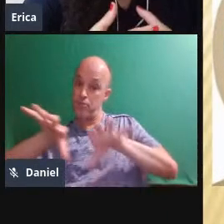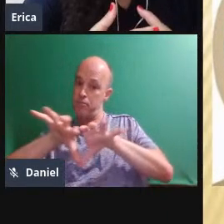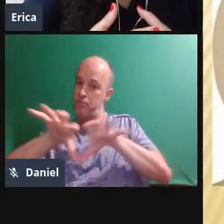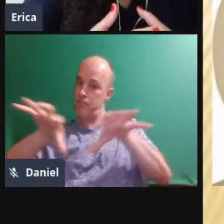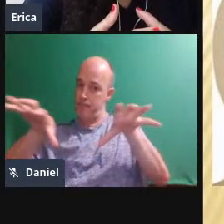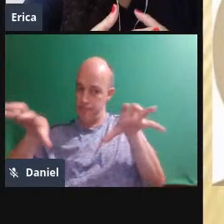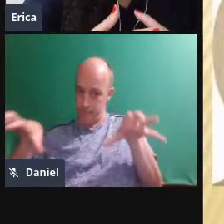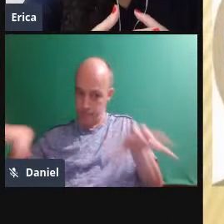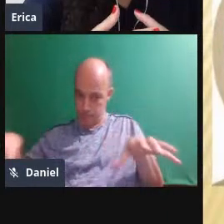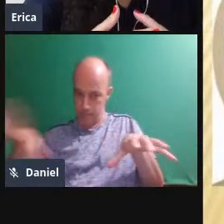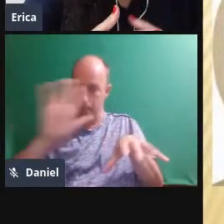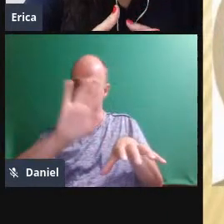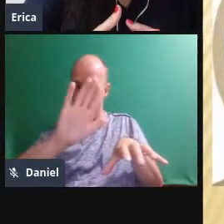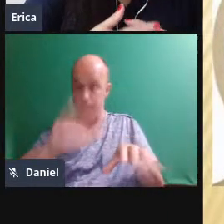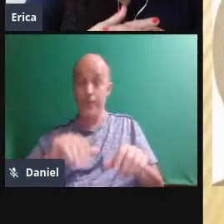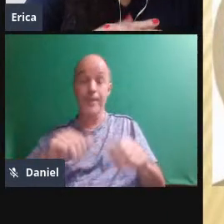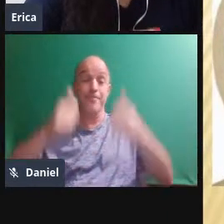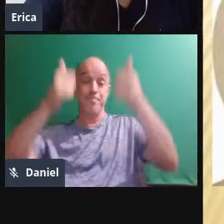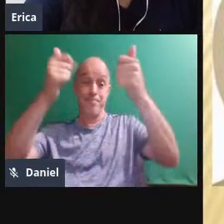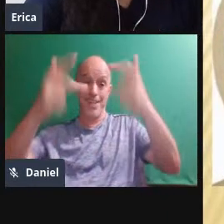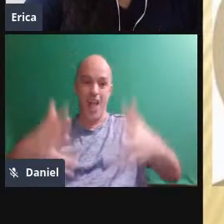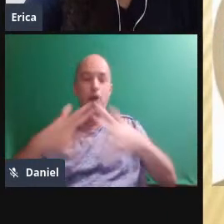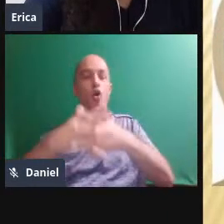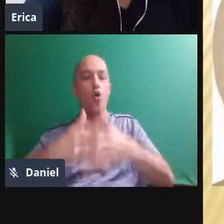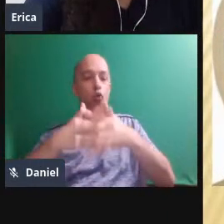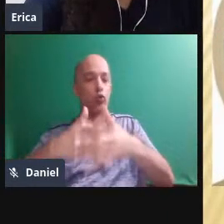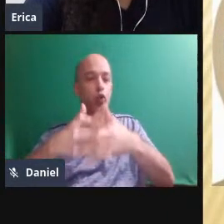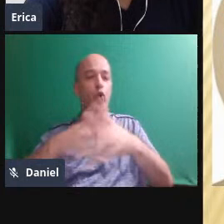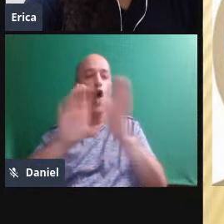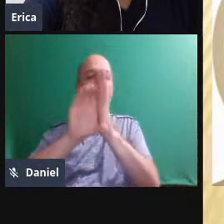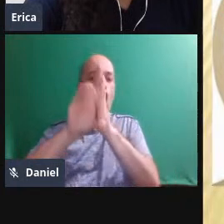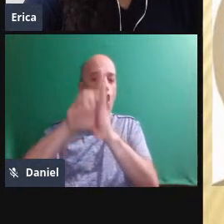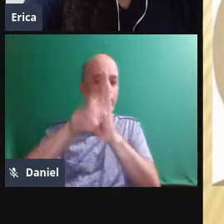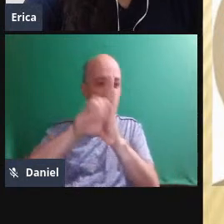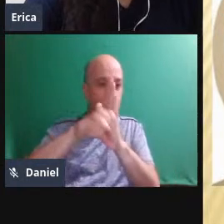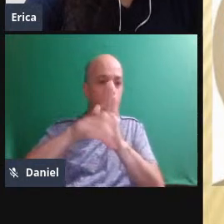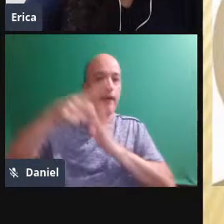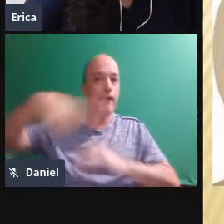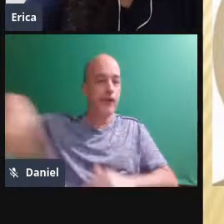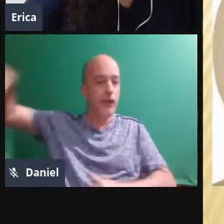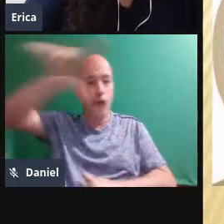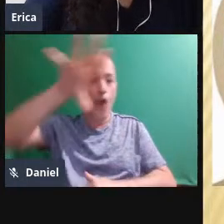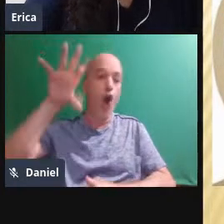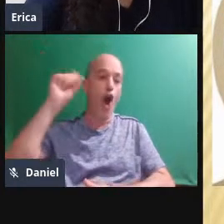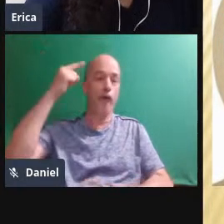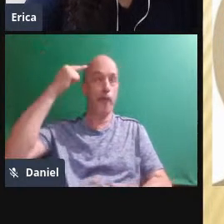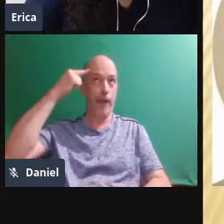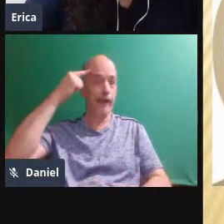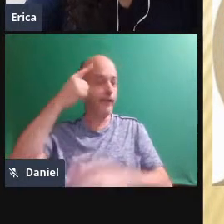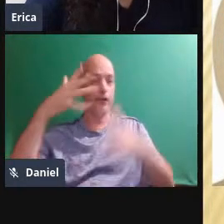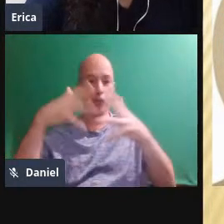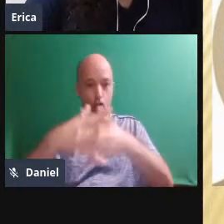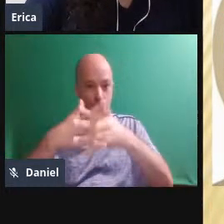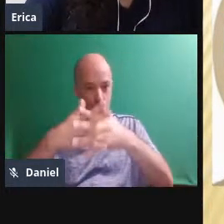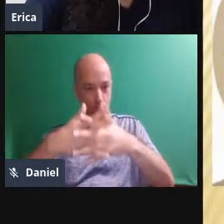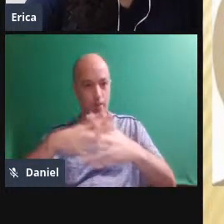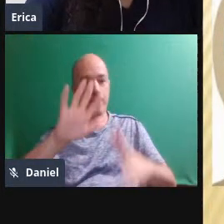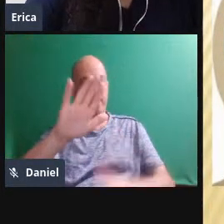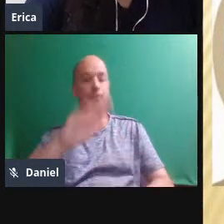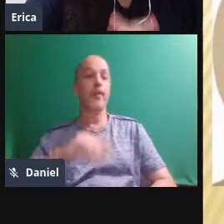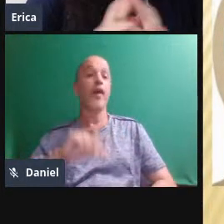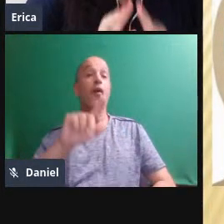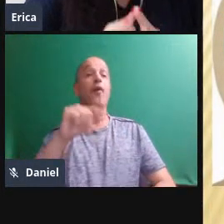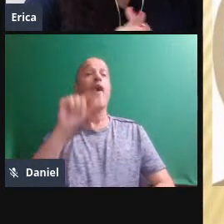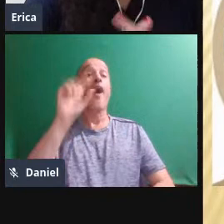e língua, elas são coisas diferentes. Algumas pessoas confundem os conceitos, a maioria